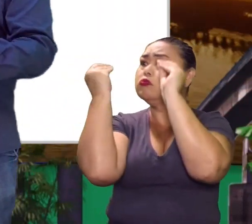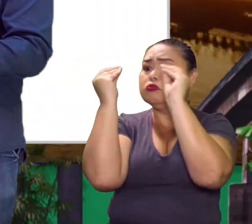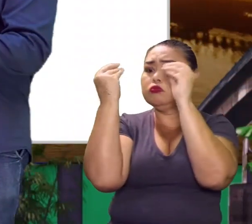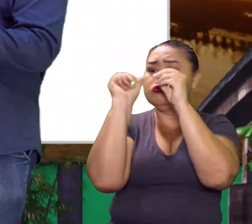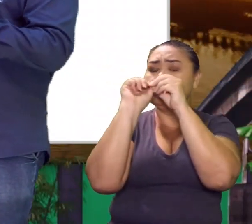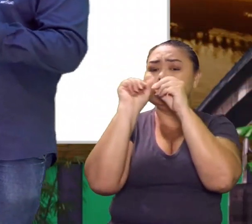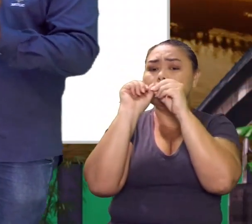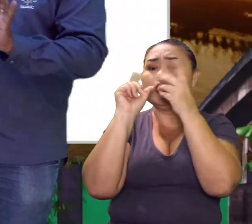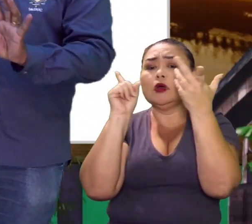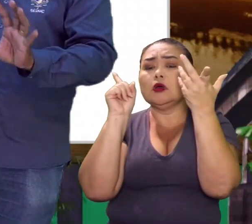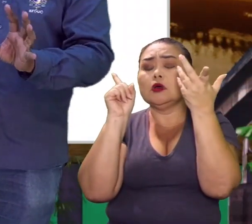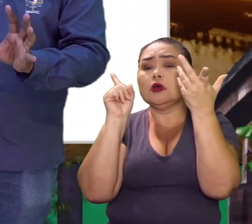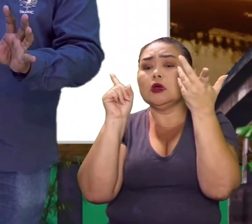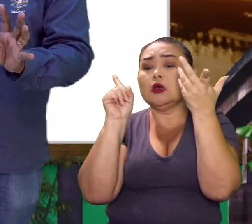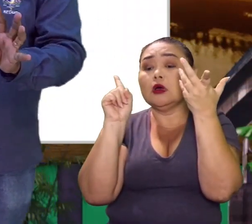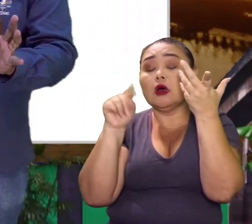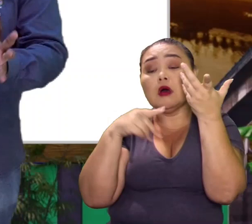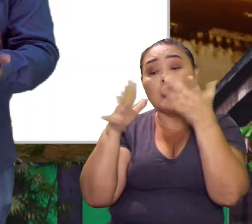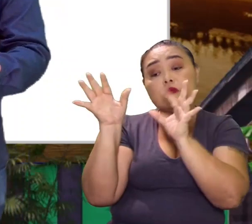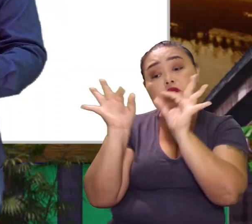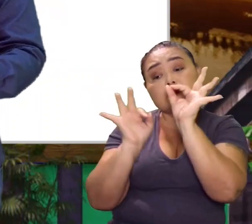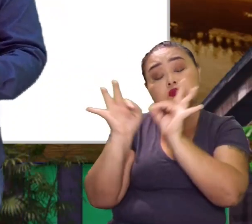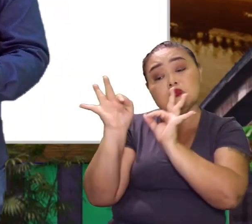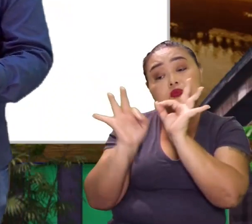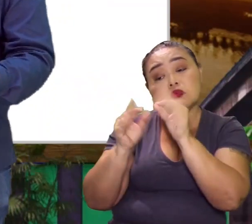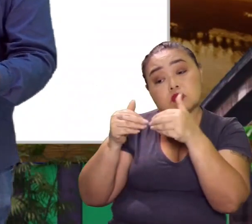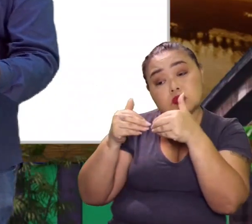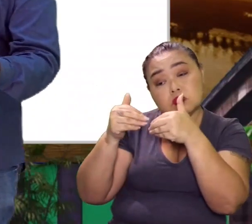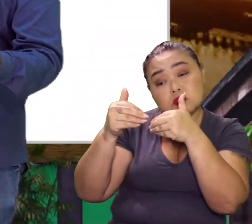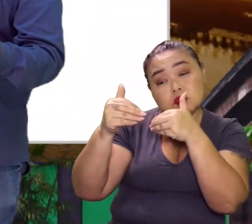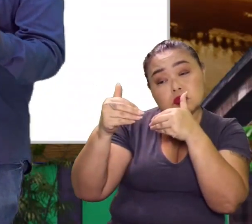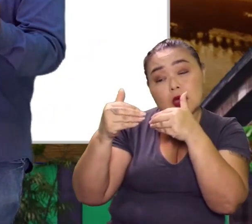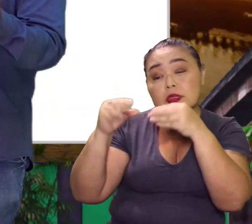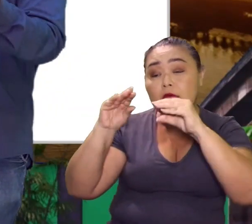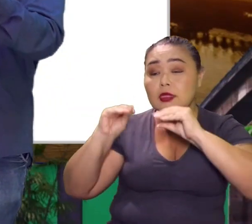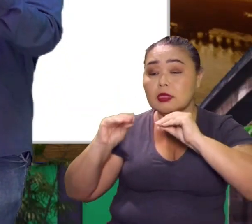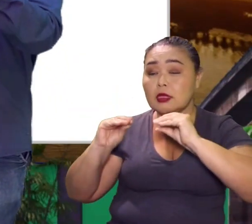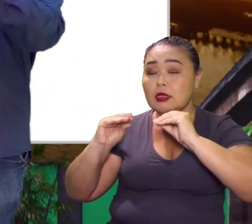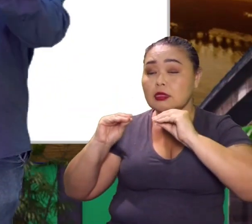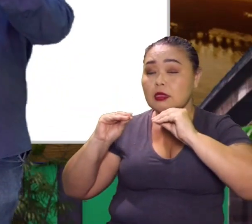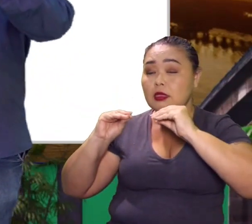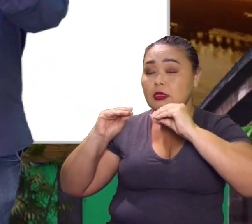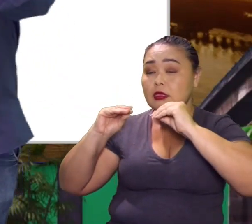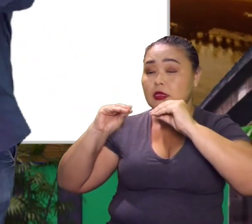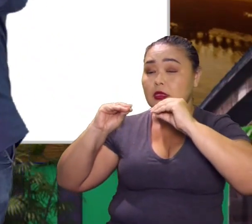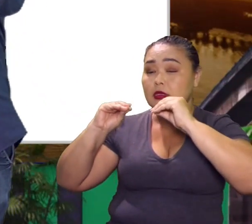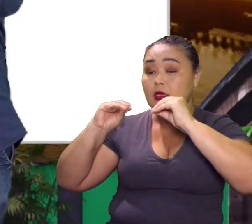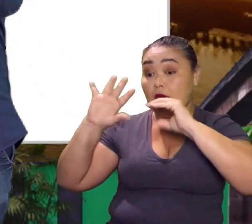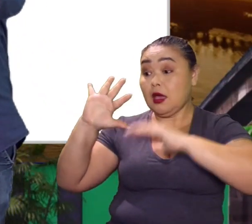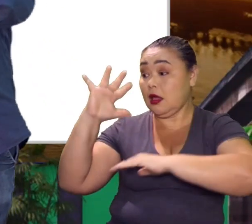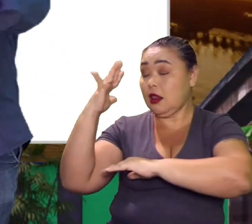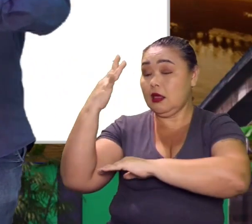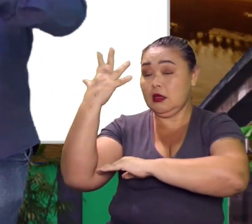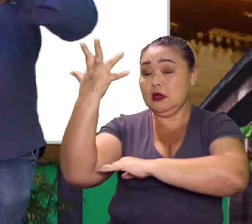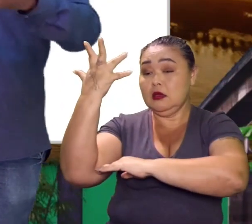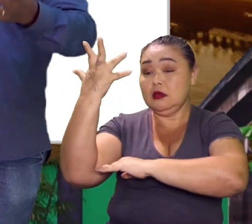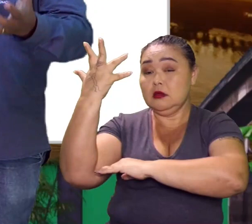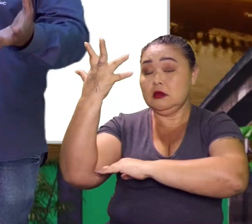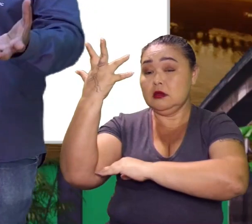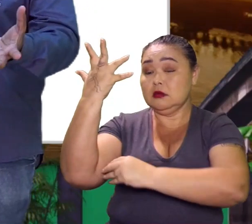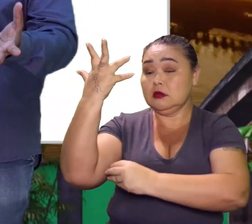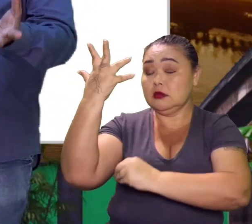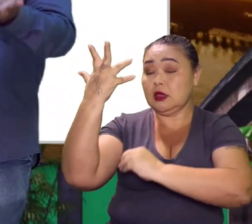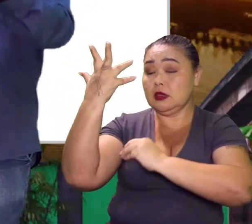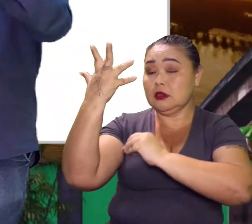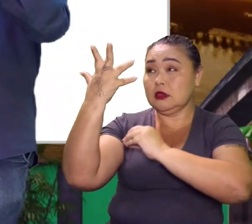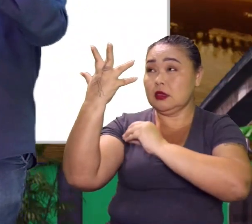professor? Os rios voadores eles são formados a partir da alta umidade que a floresta amazônica